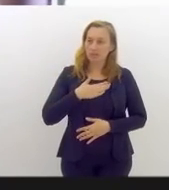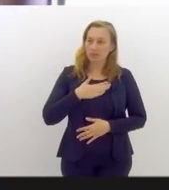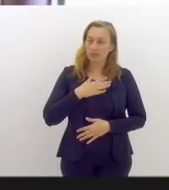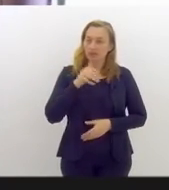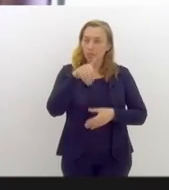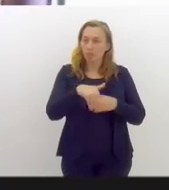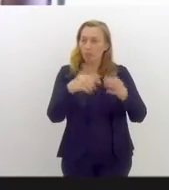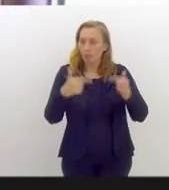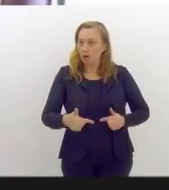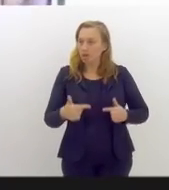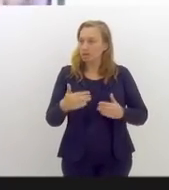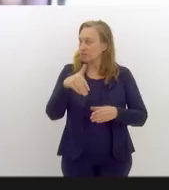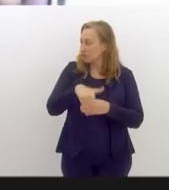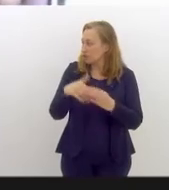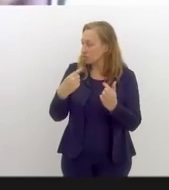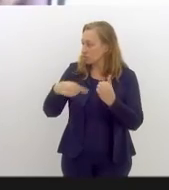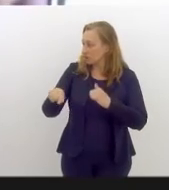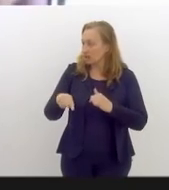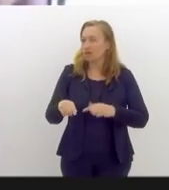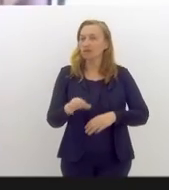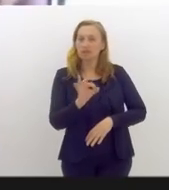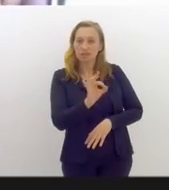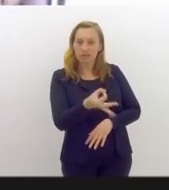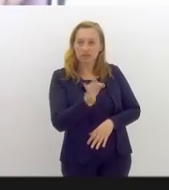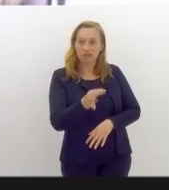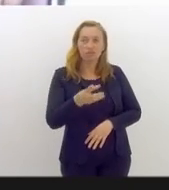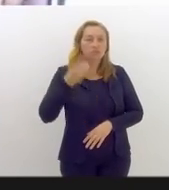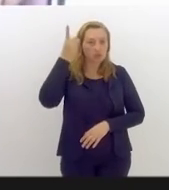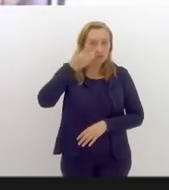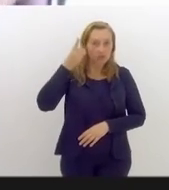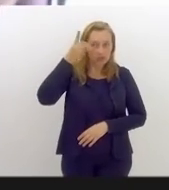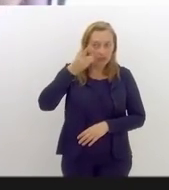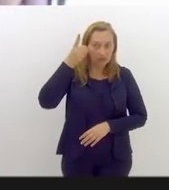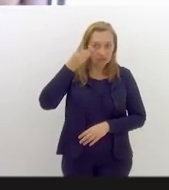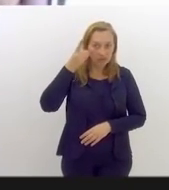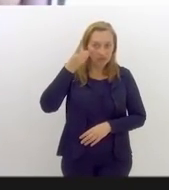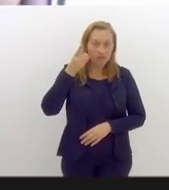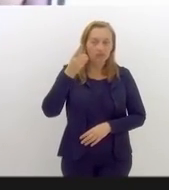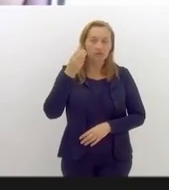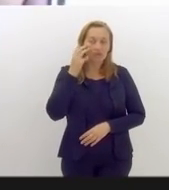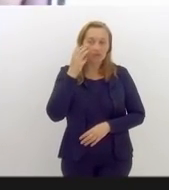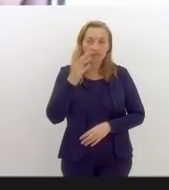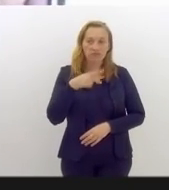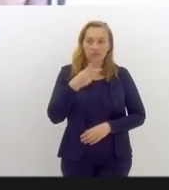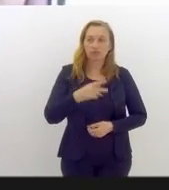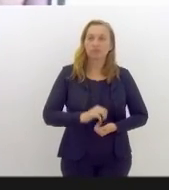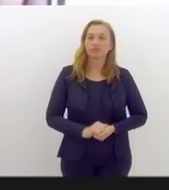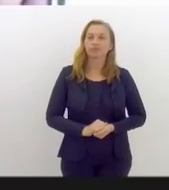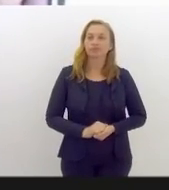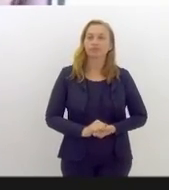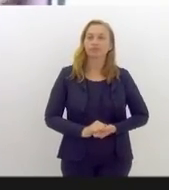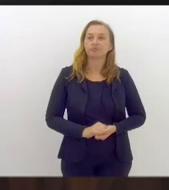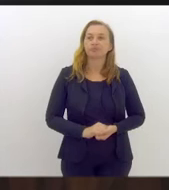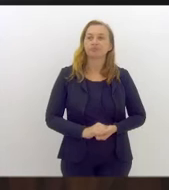abstenções e meus votos contrários, exatamente como o deputado Valdeque, para simplificar. Então,